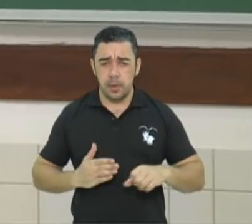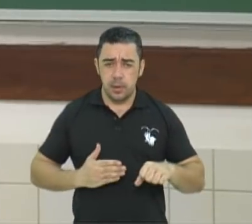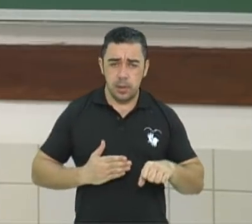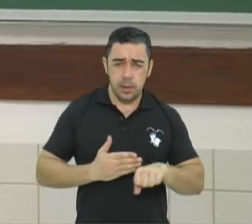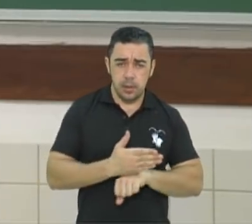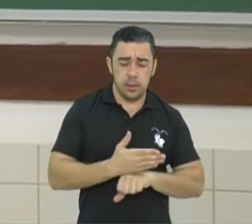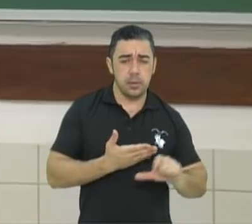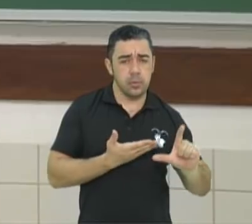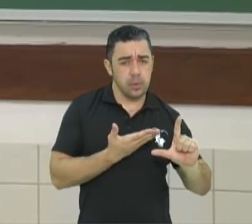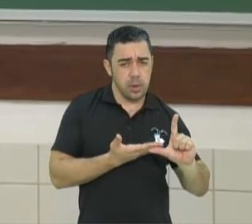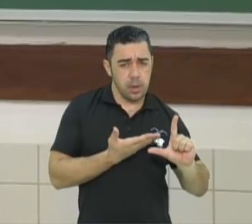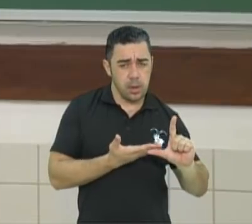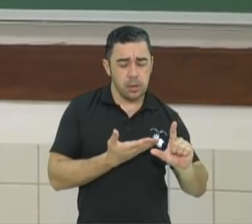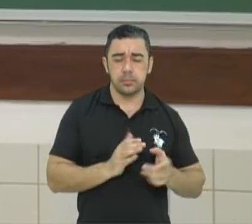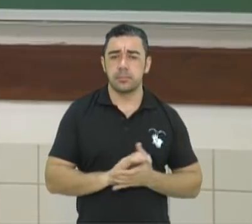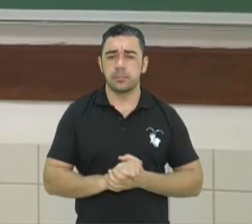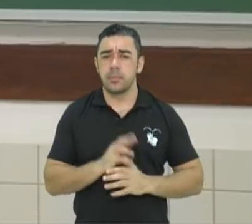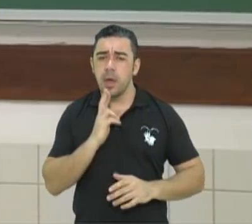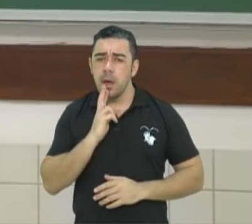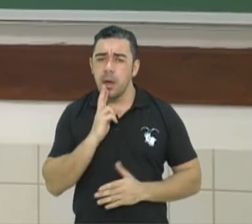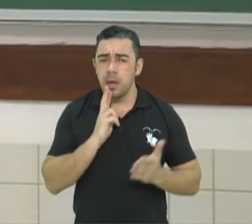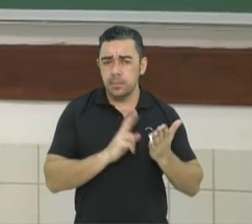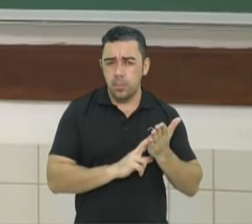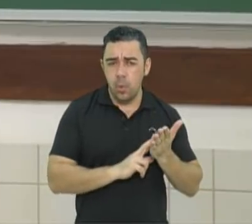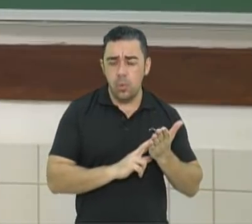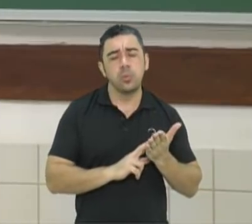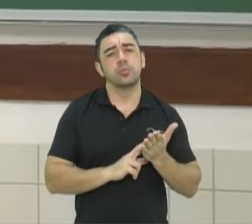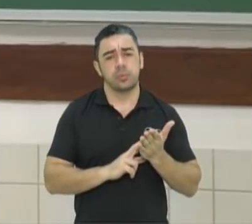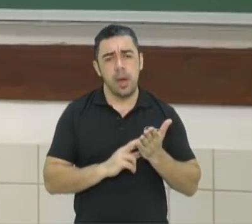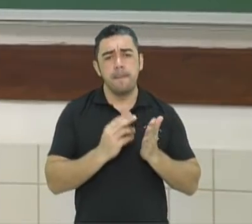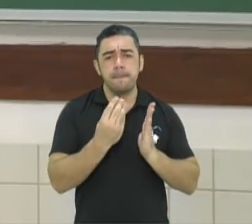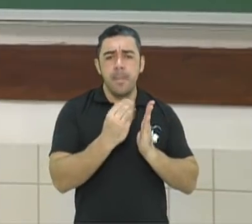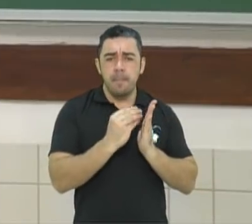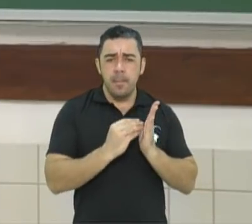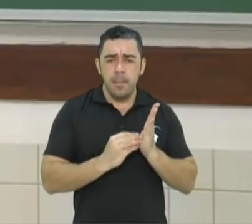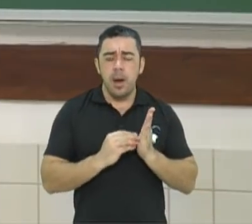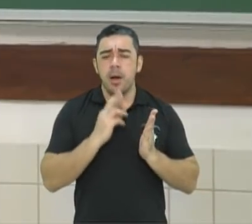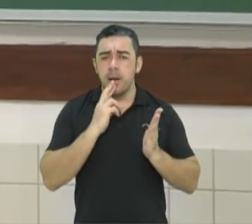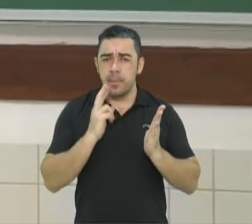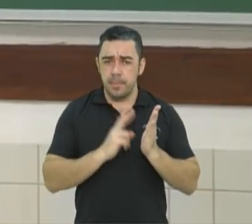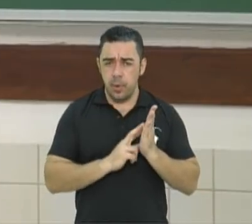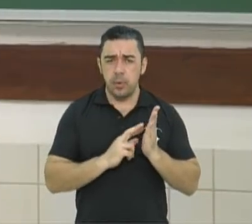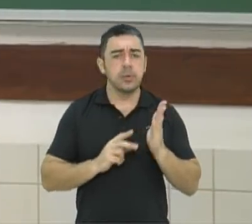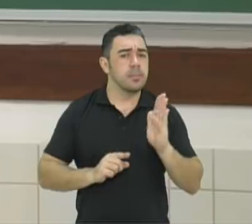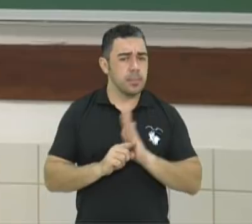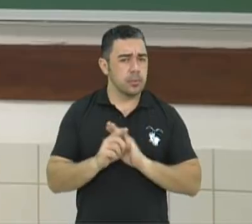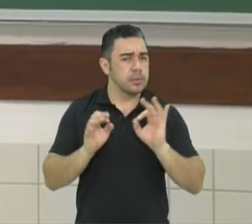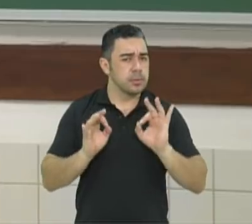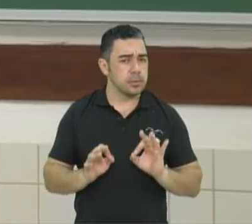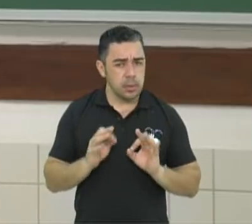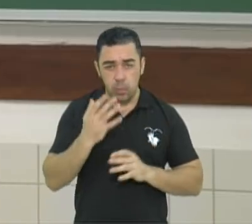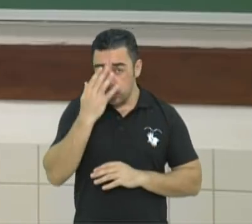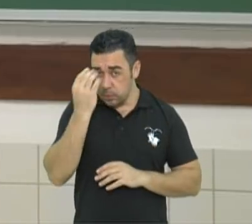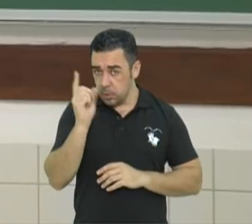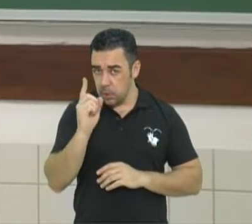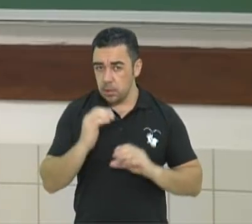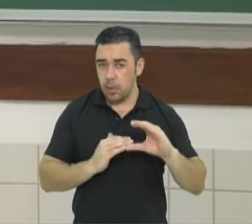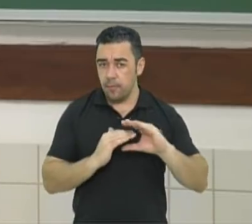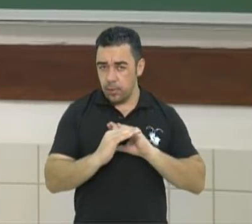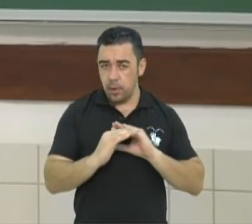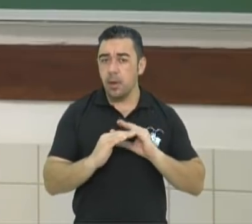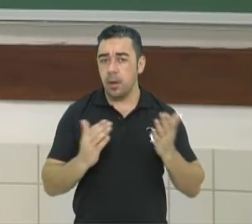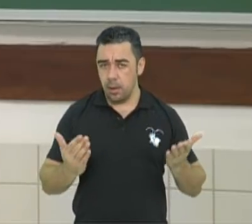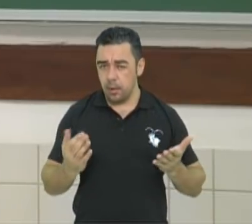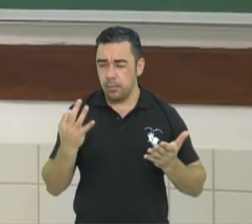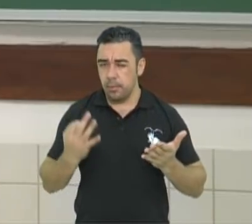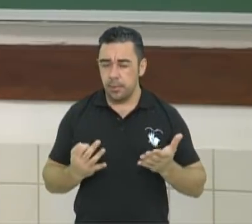o Classroom. Responda, preencha adequadamente as questões, não esqueça de marcar como concluído,